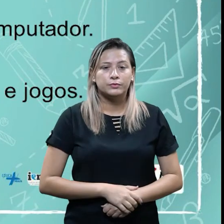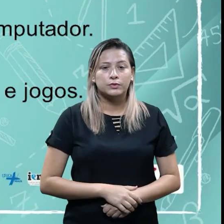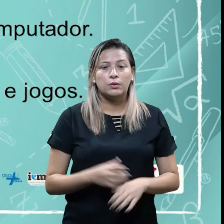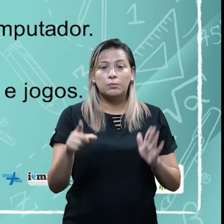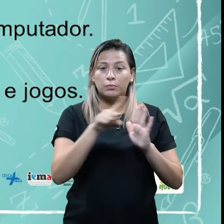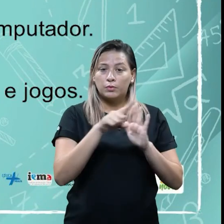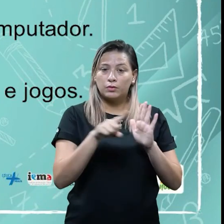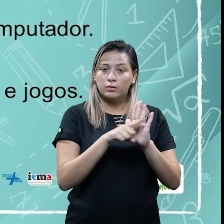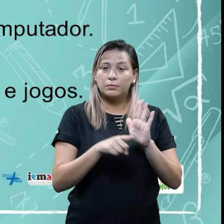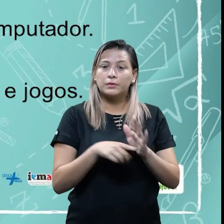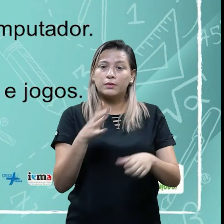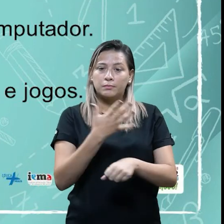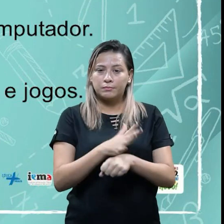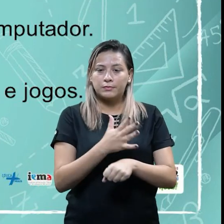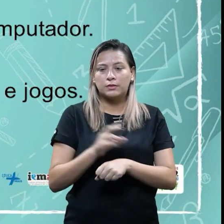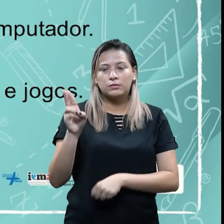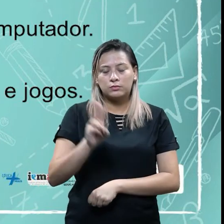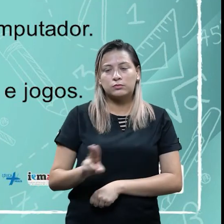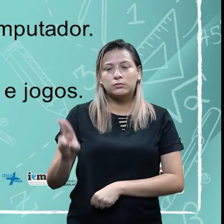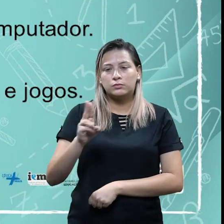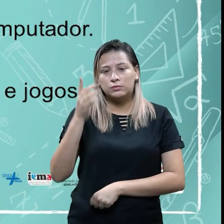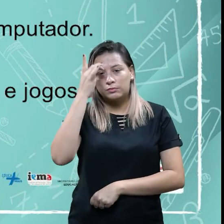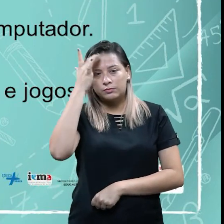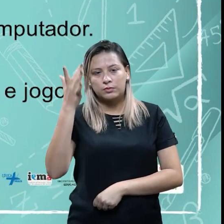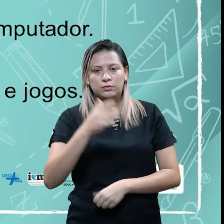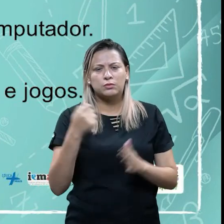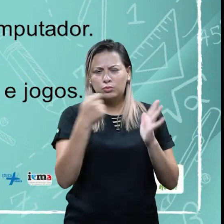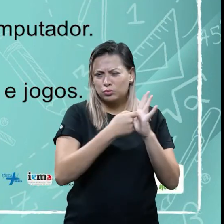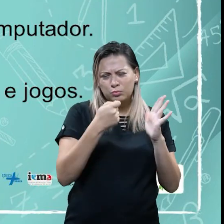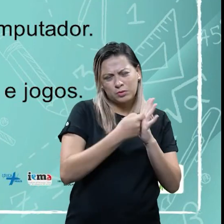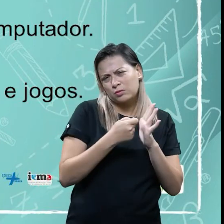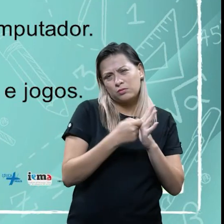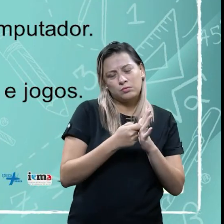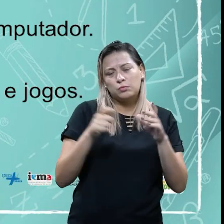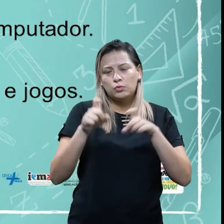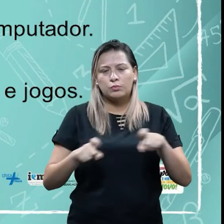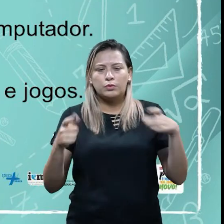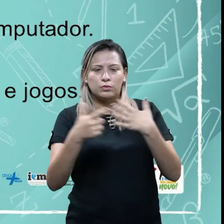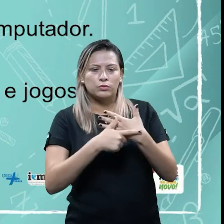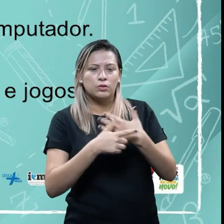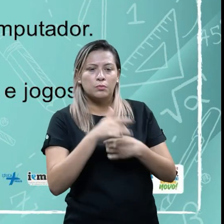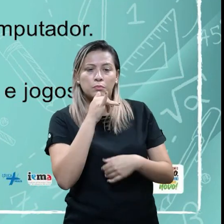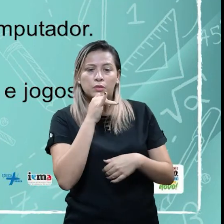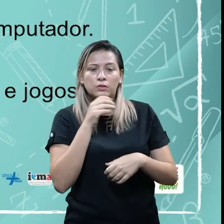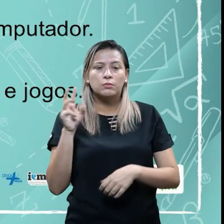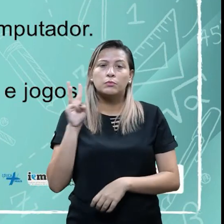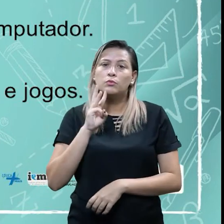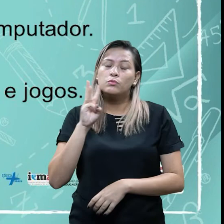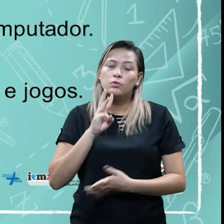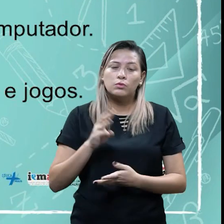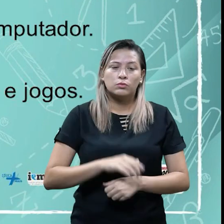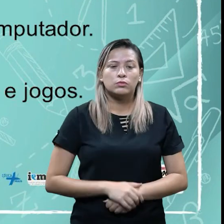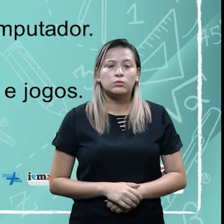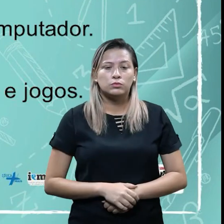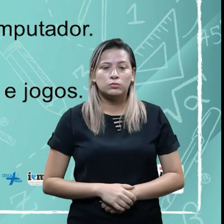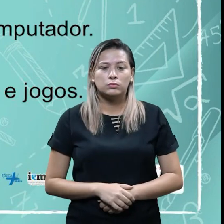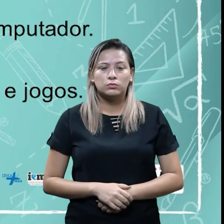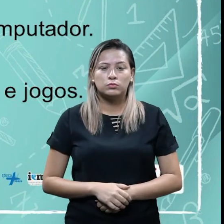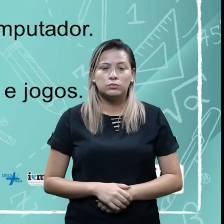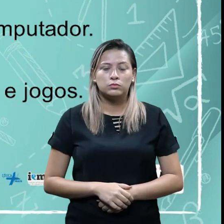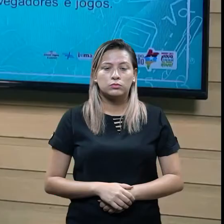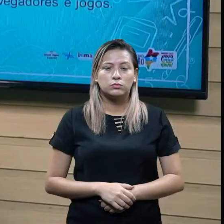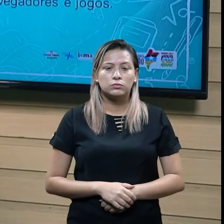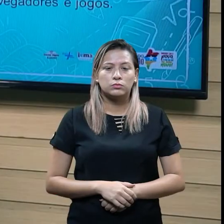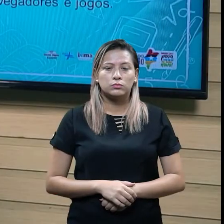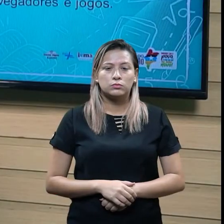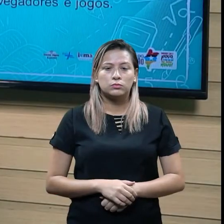usuário. Não são obrigatórios para o funcionamento do computador. Exemplo, o Word, o Excel, o PowerPoint, navegadores e